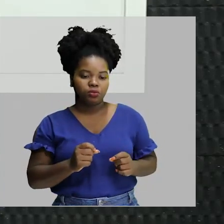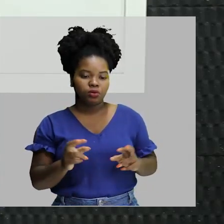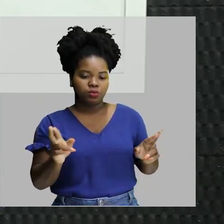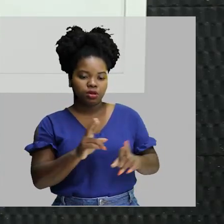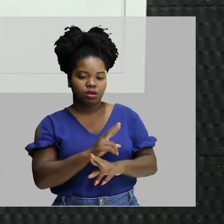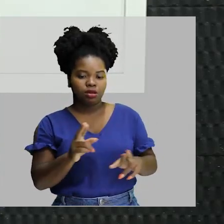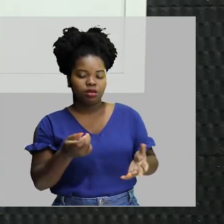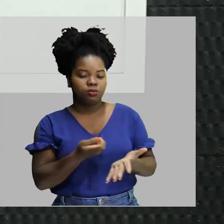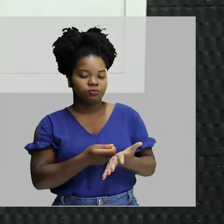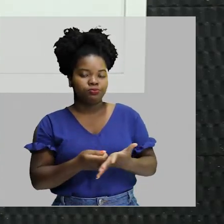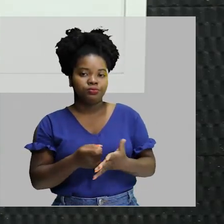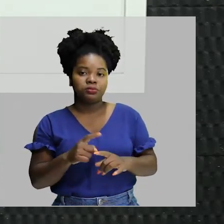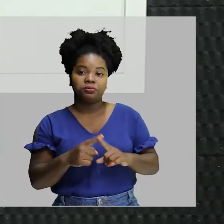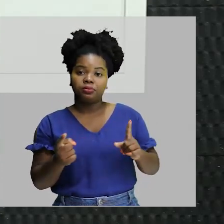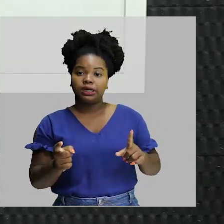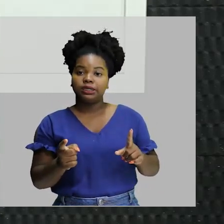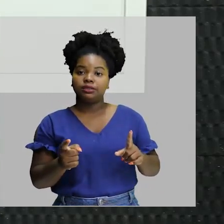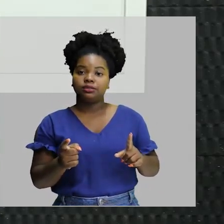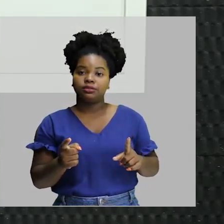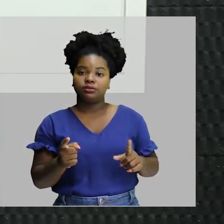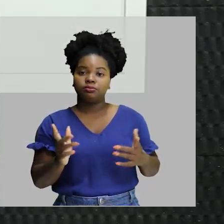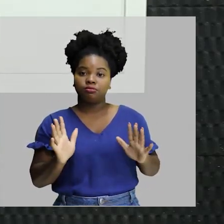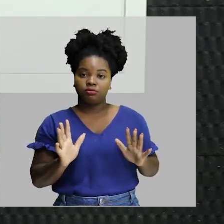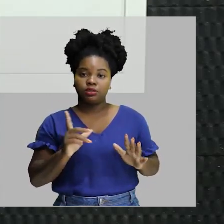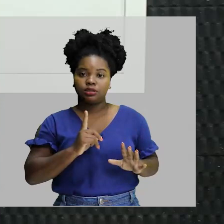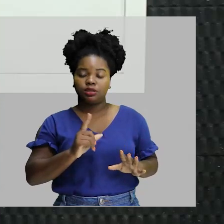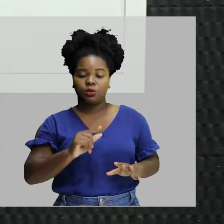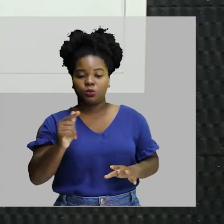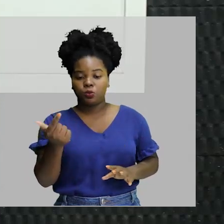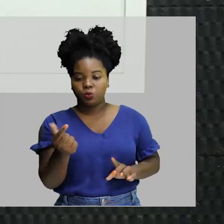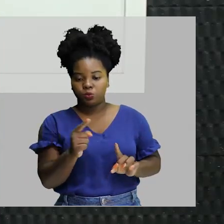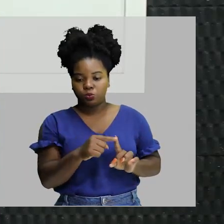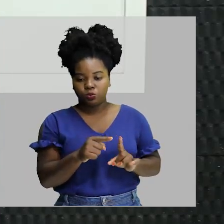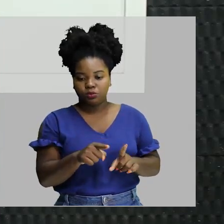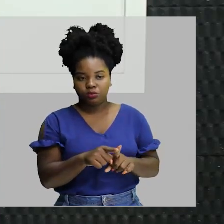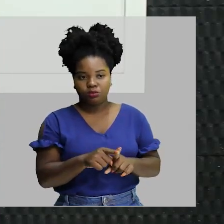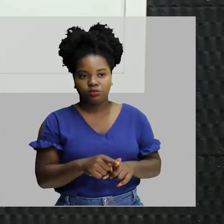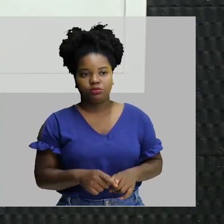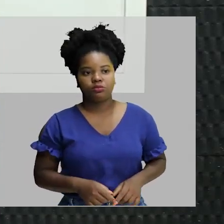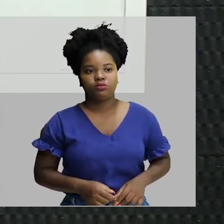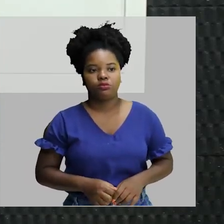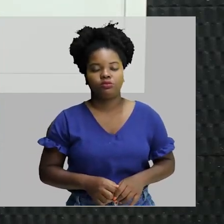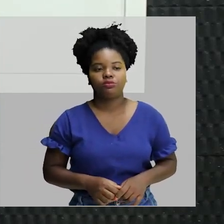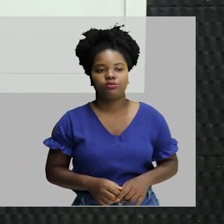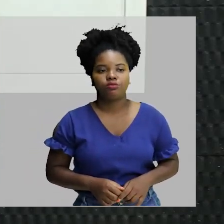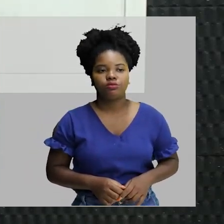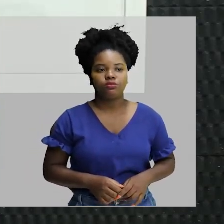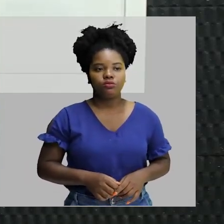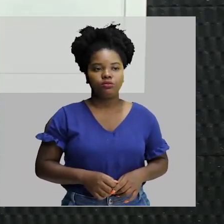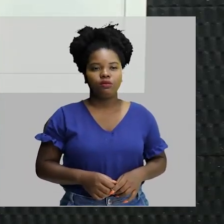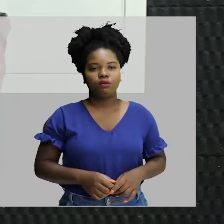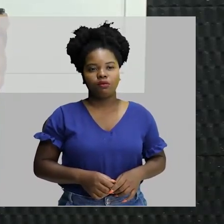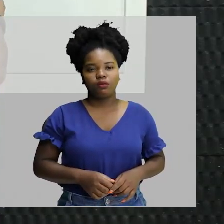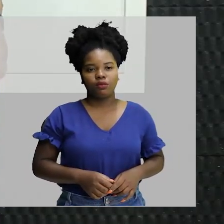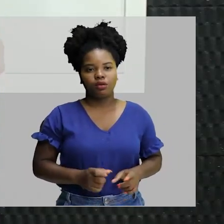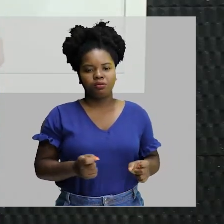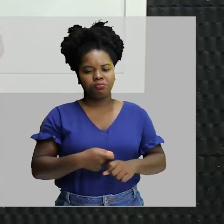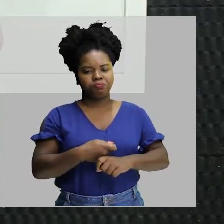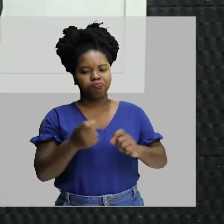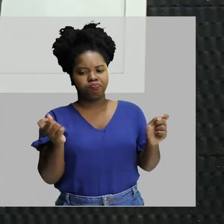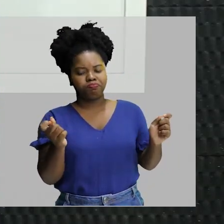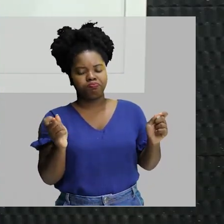determinismo. Mas, claro, existe uma outra condição que traz para a gente isso. Tá? Ou seja, a impossibilidade de